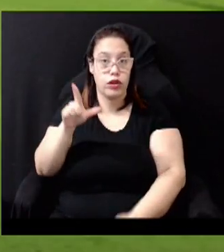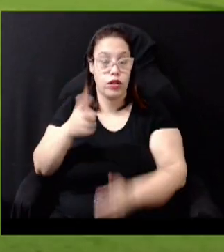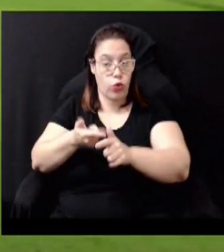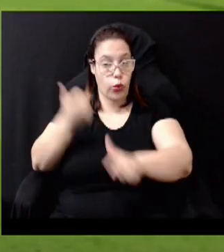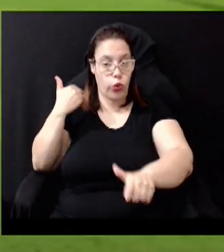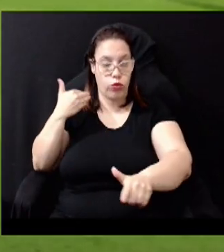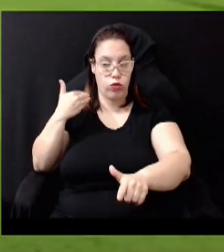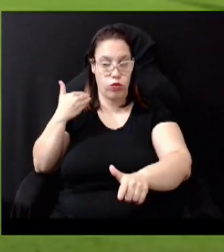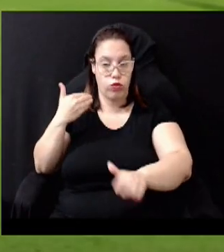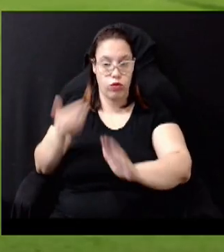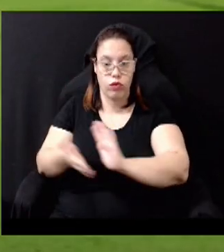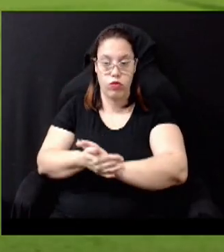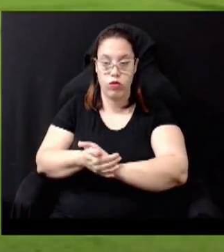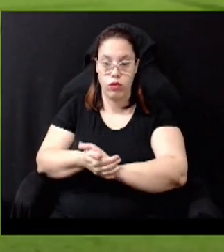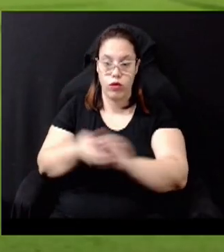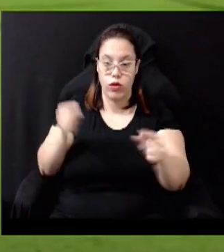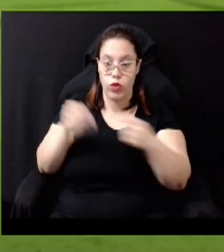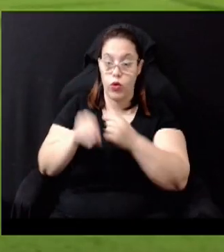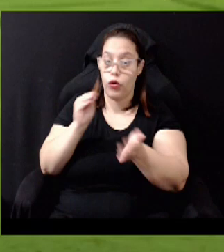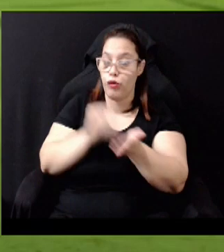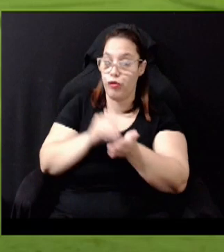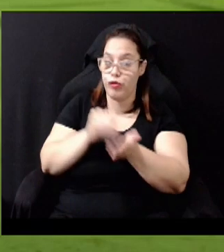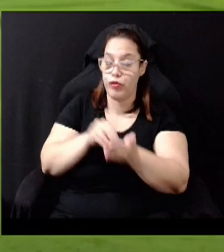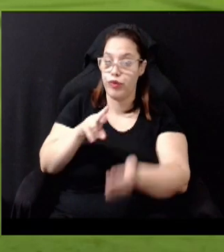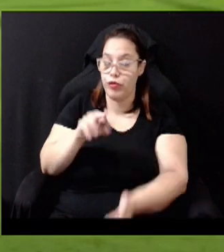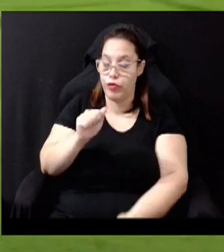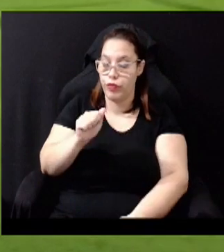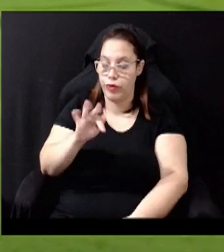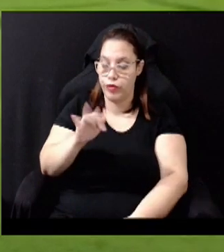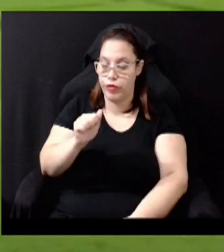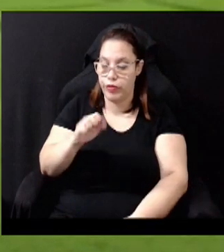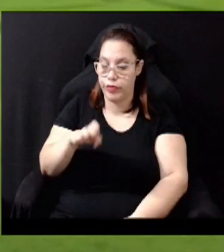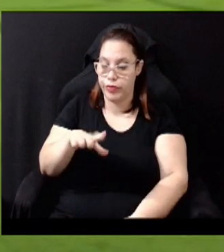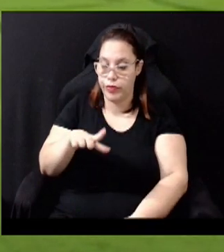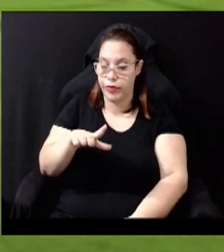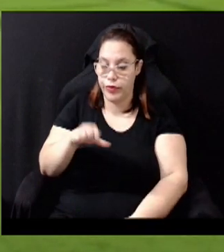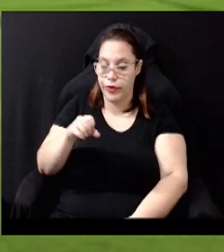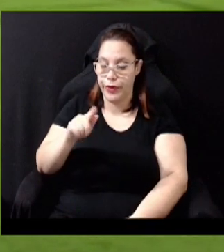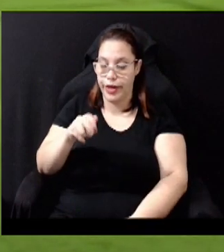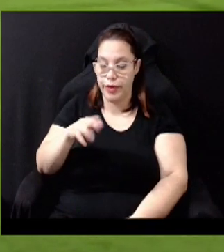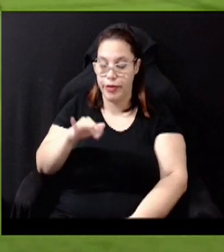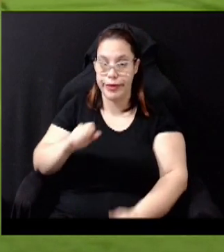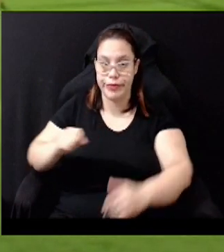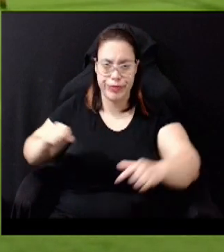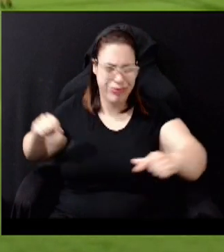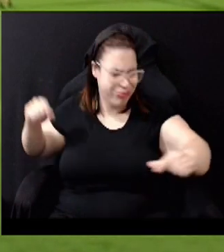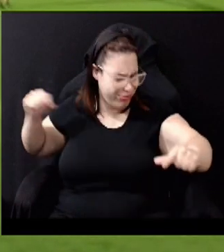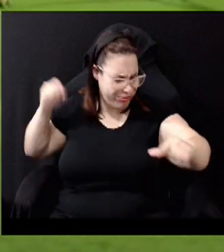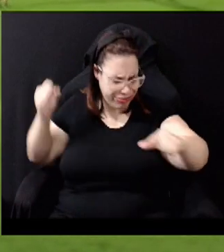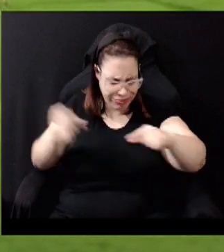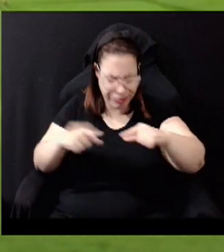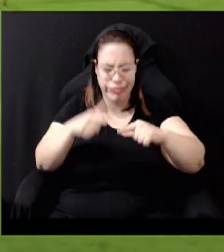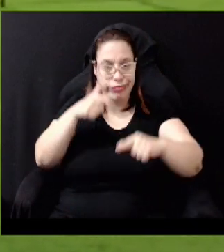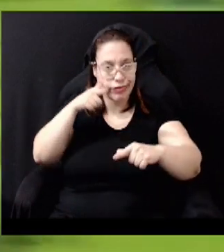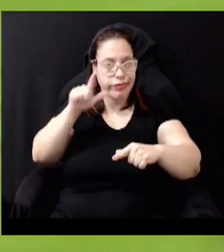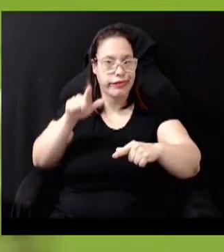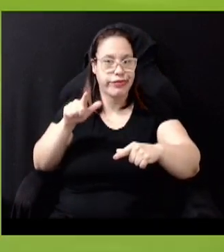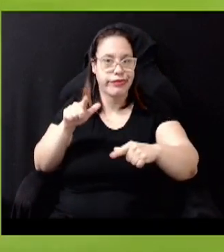Em cobrança de falta de Rafael Veiga, Gabriel Mesquita se esticou todo e conseguiu mandar para